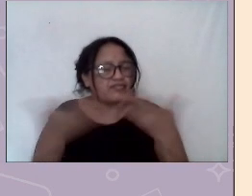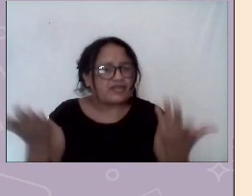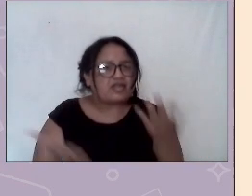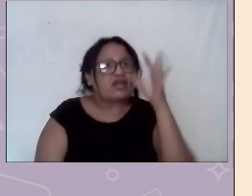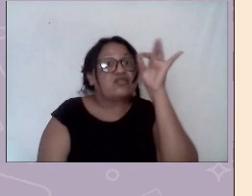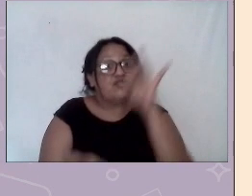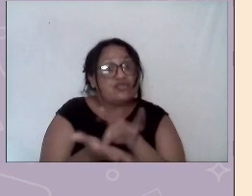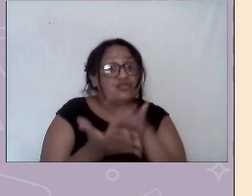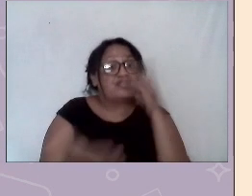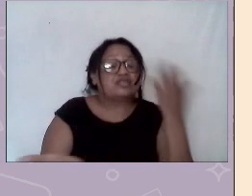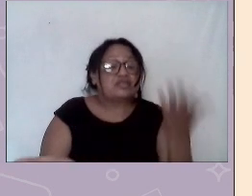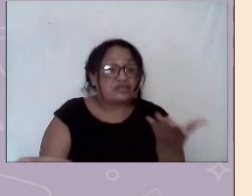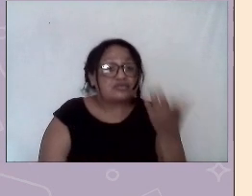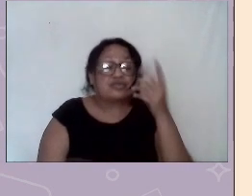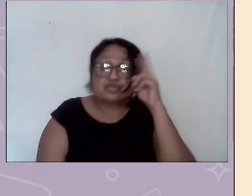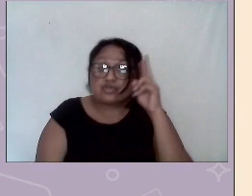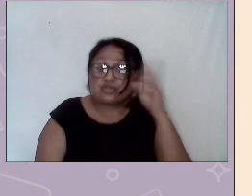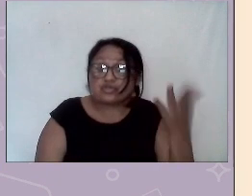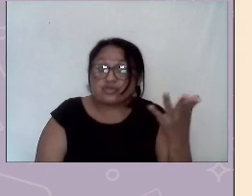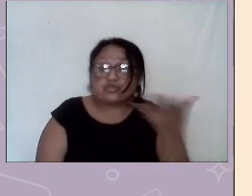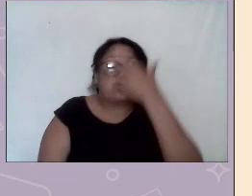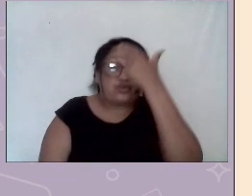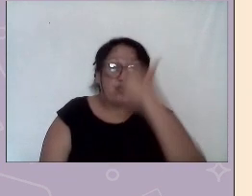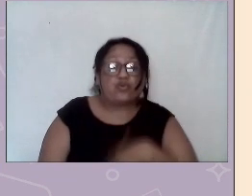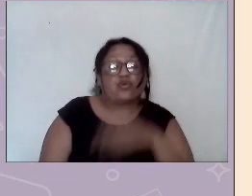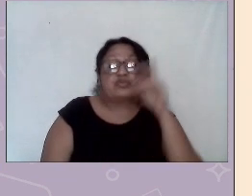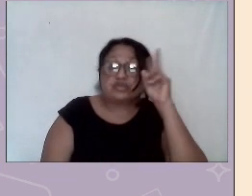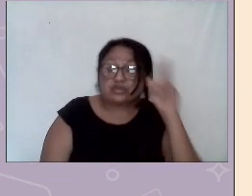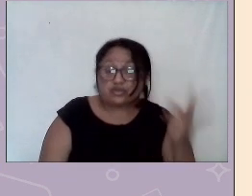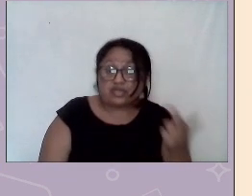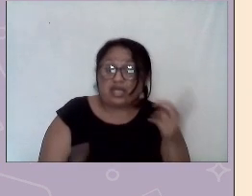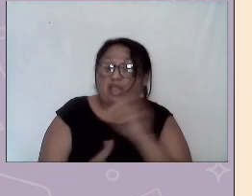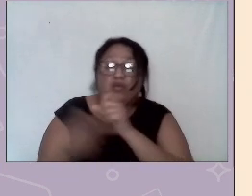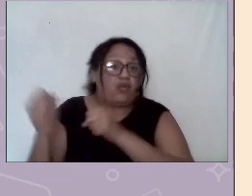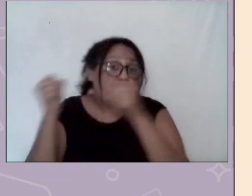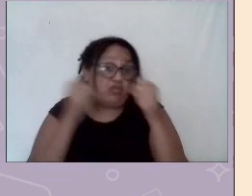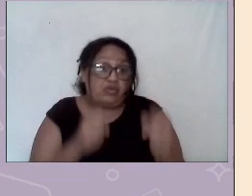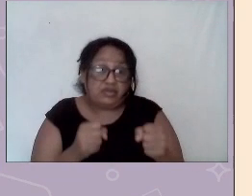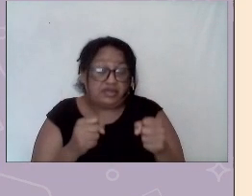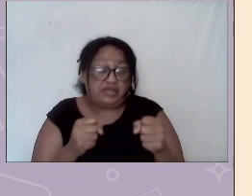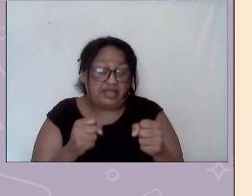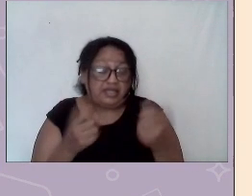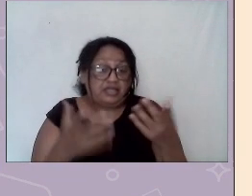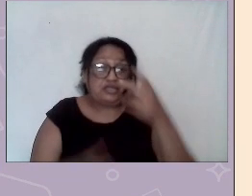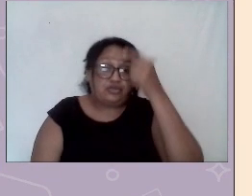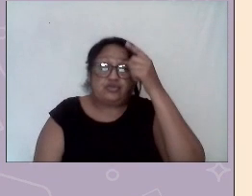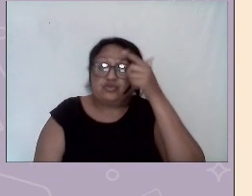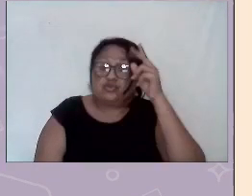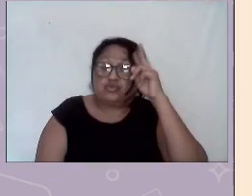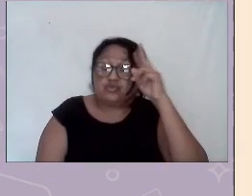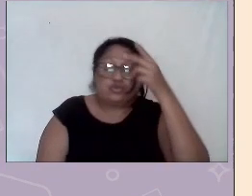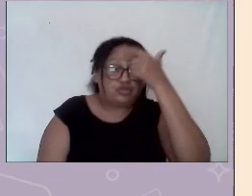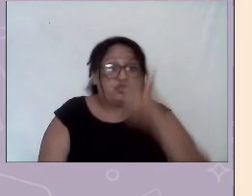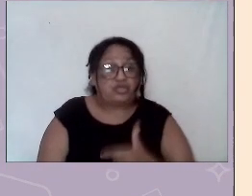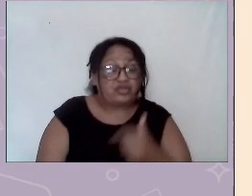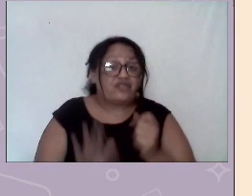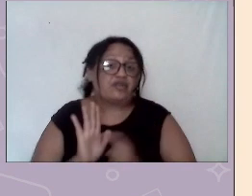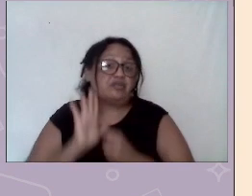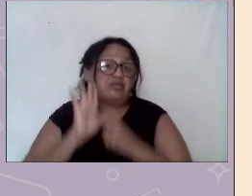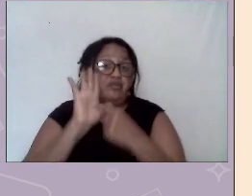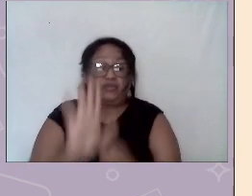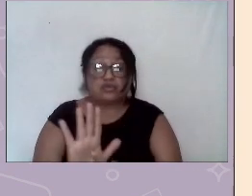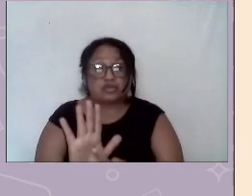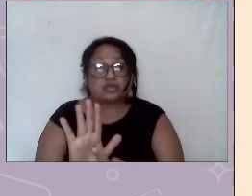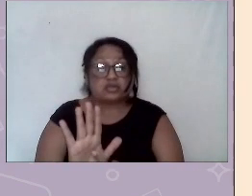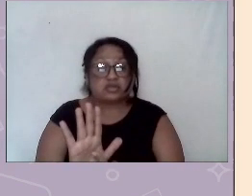historiador não é o poder unilateral do historiador que vai se apresentar aí como como